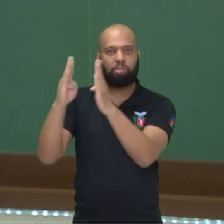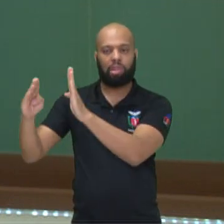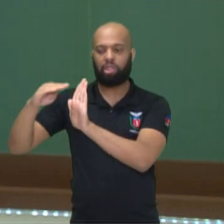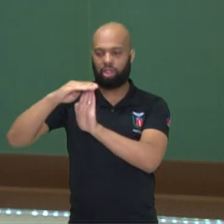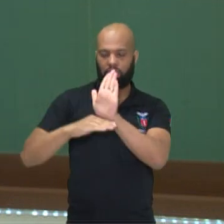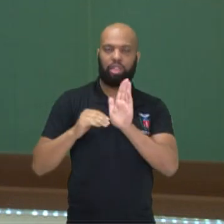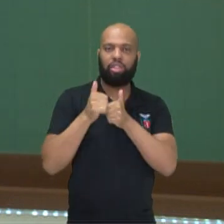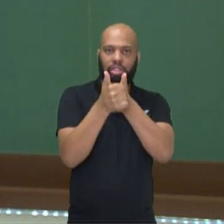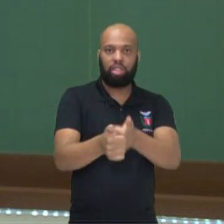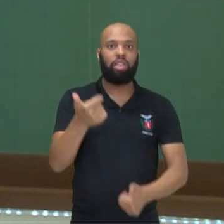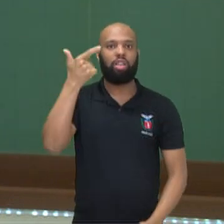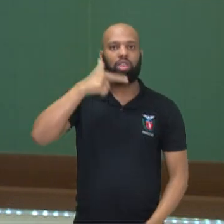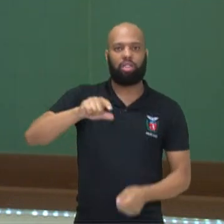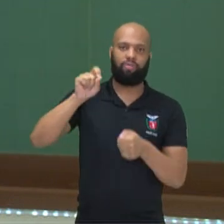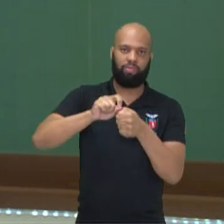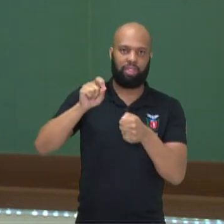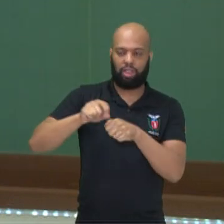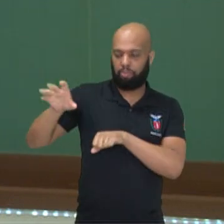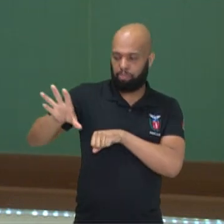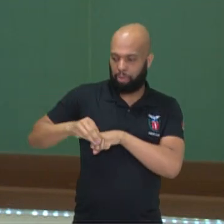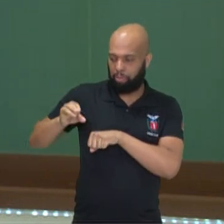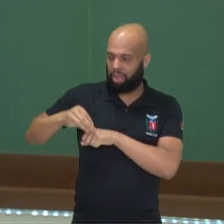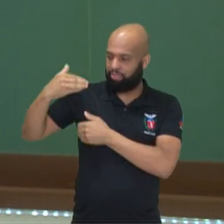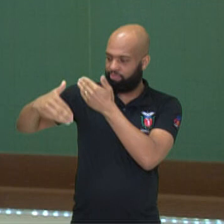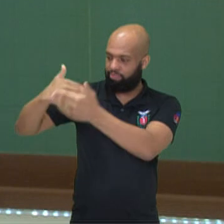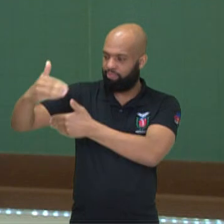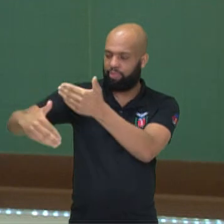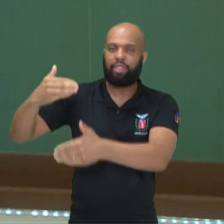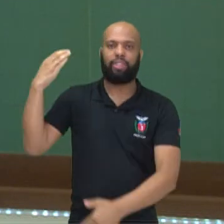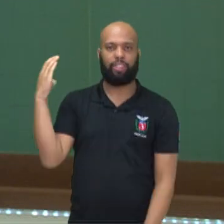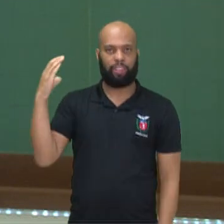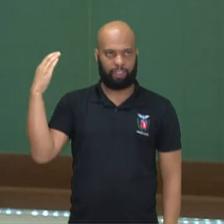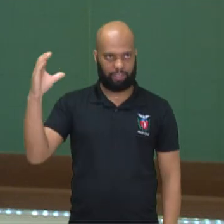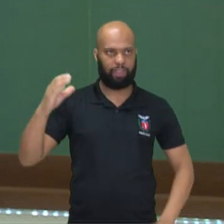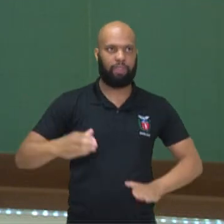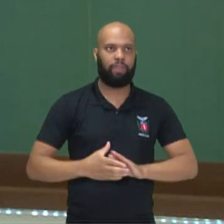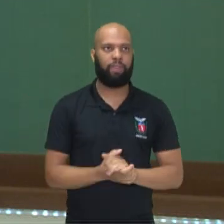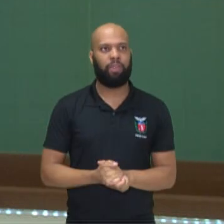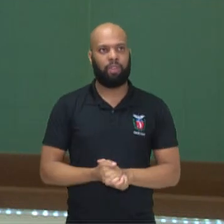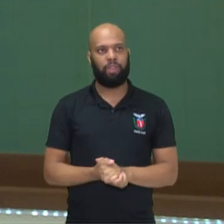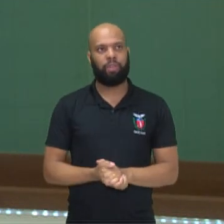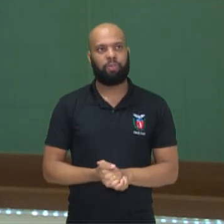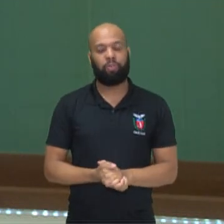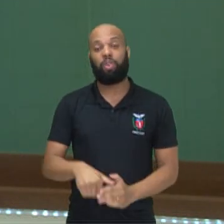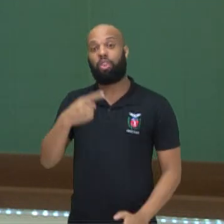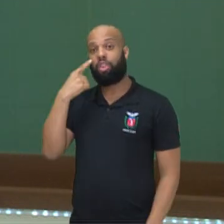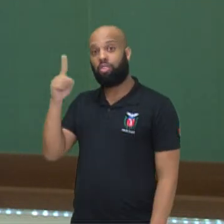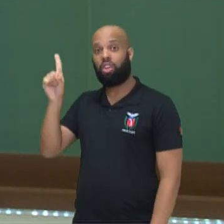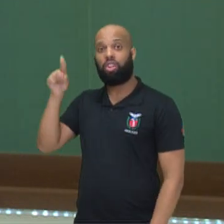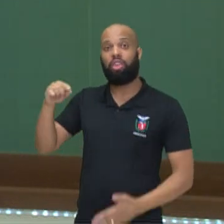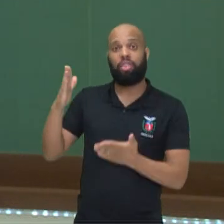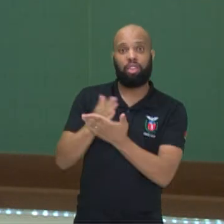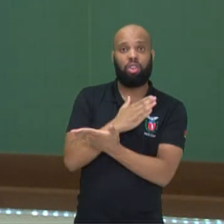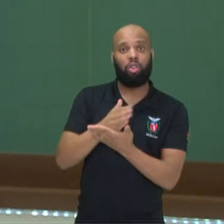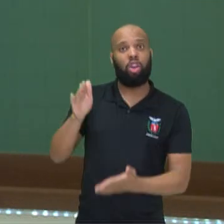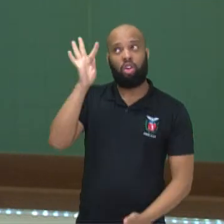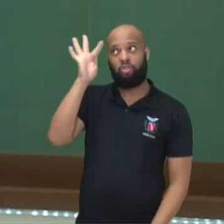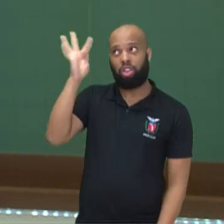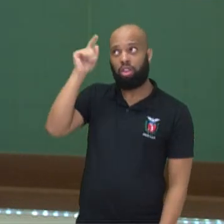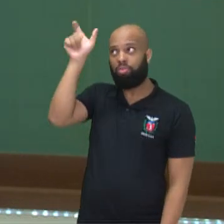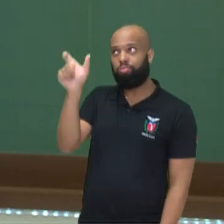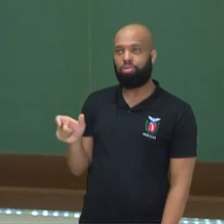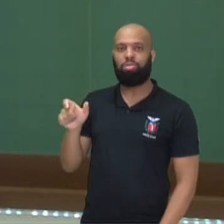para a construção e o desenvolvimento da ciência, das pesquisas científicas. Filósofos